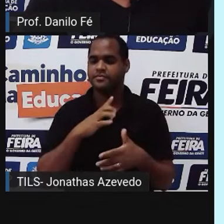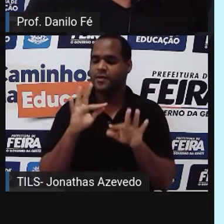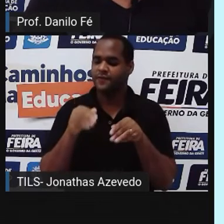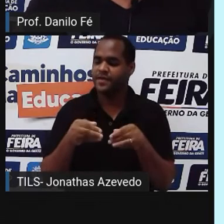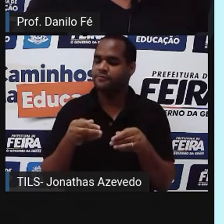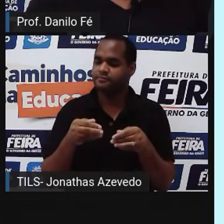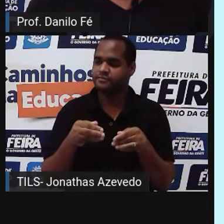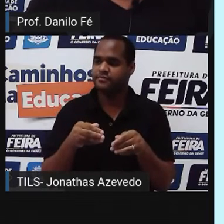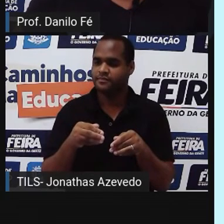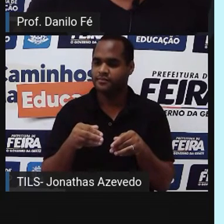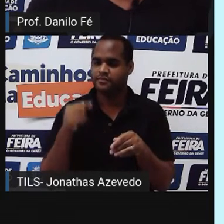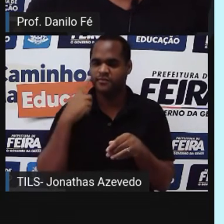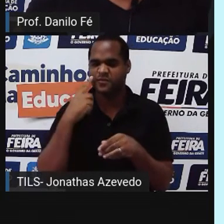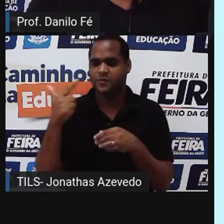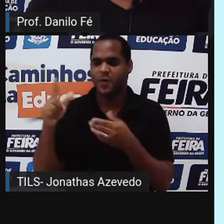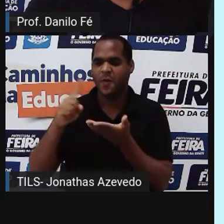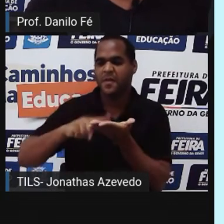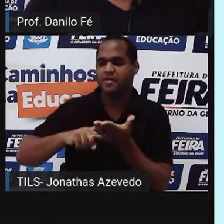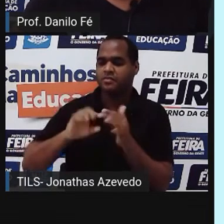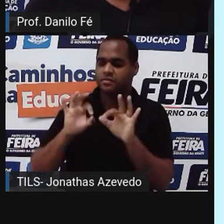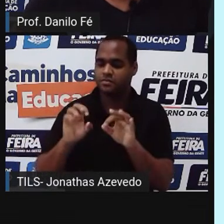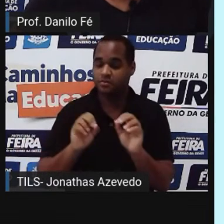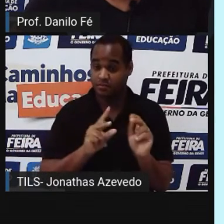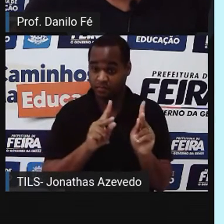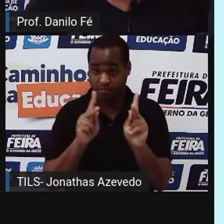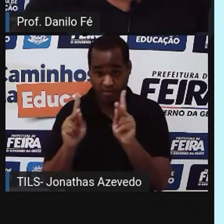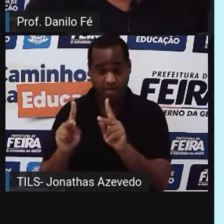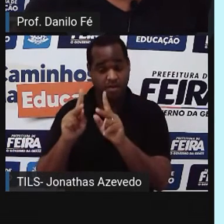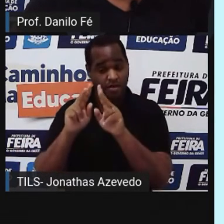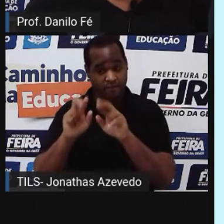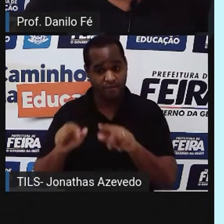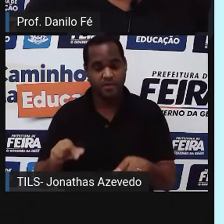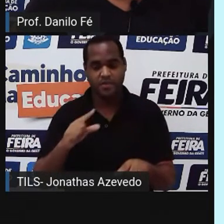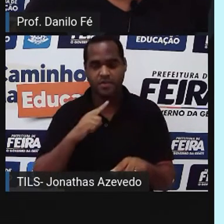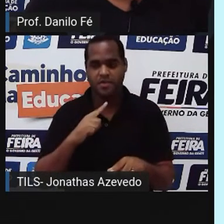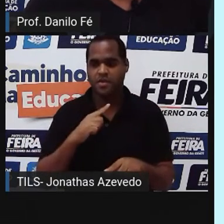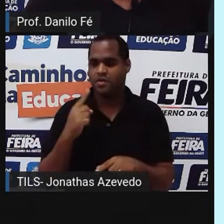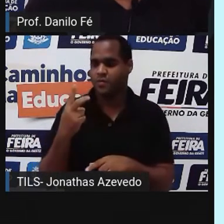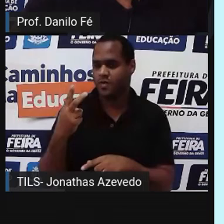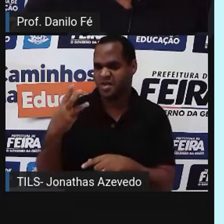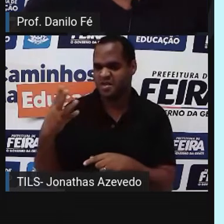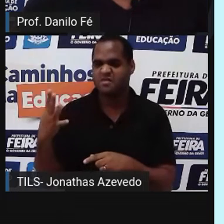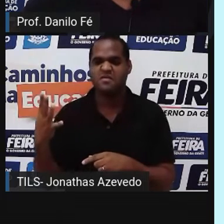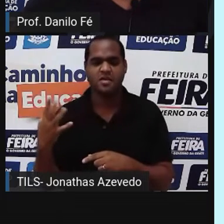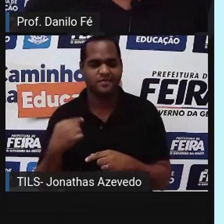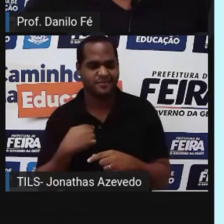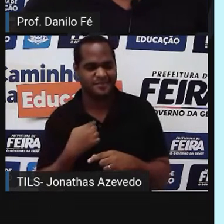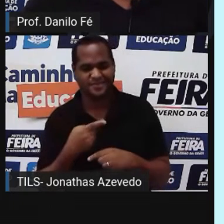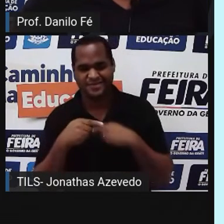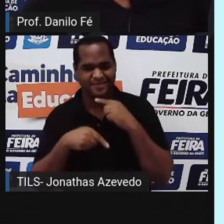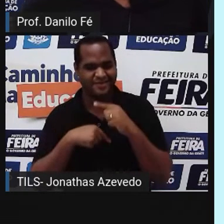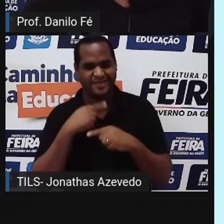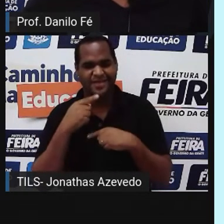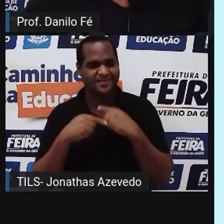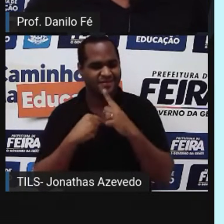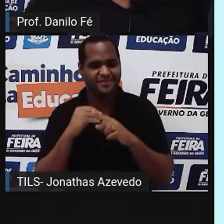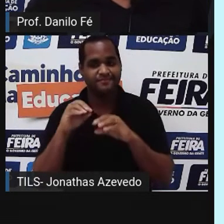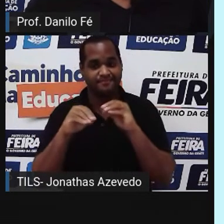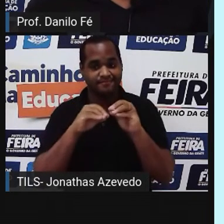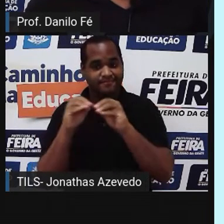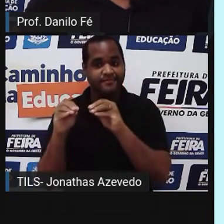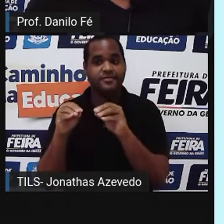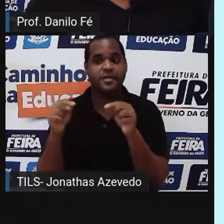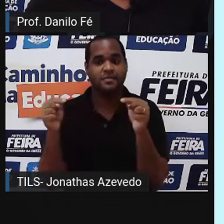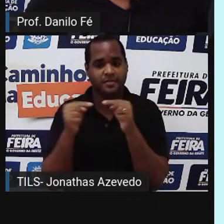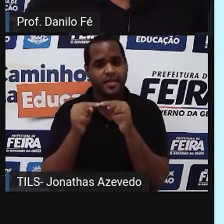aí o seu rival já está com várias peças e você com duas, três, e você já não tem muito para onde ir? Era mais ou